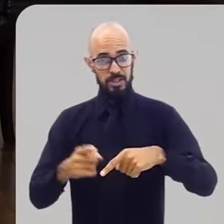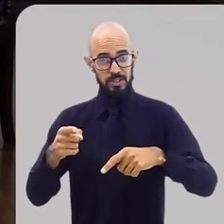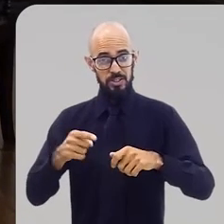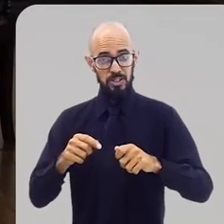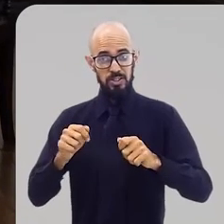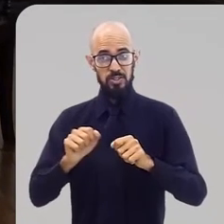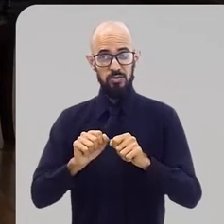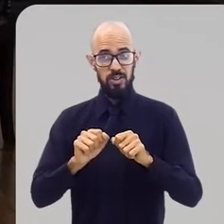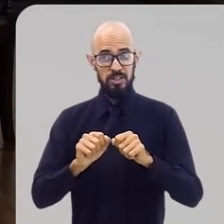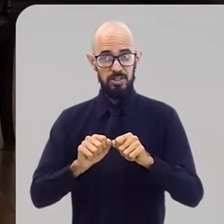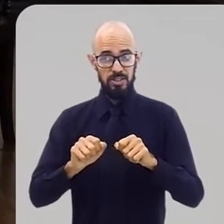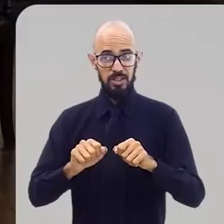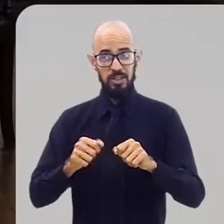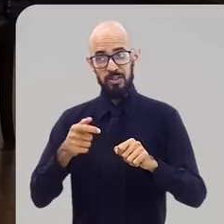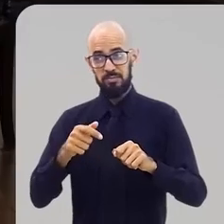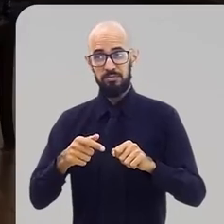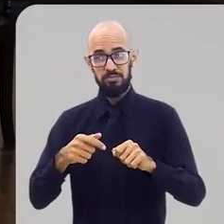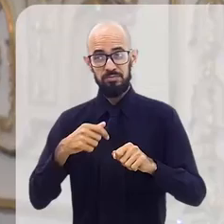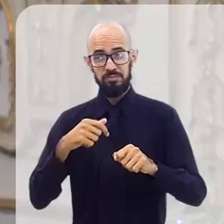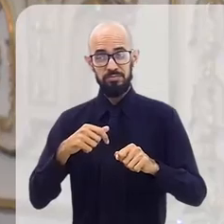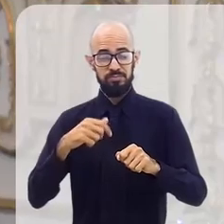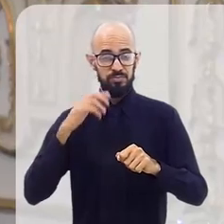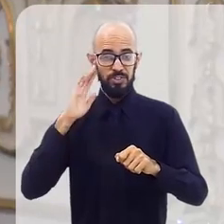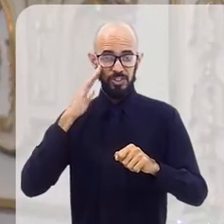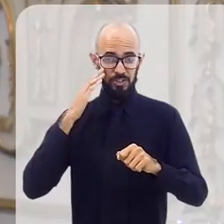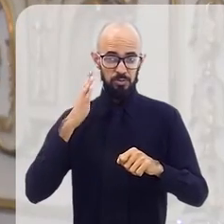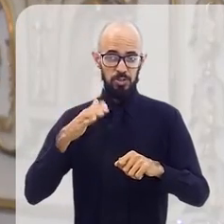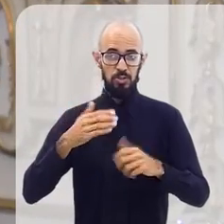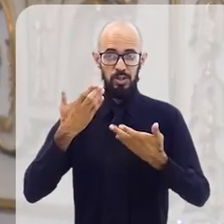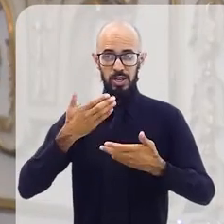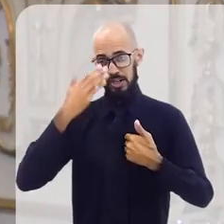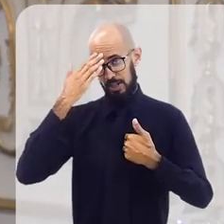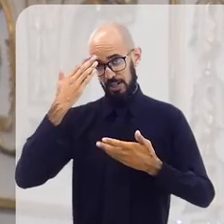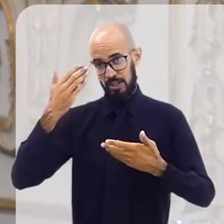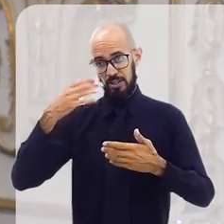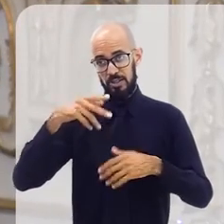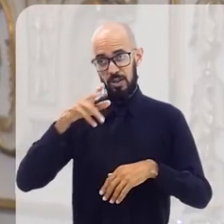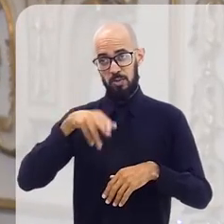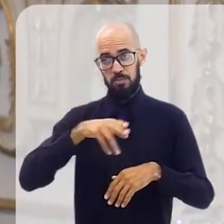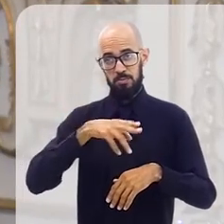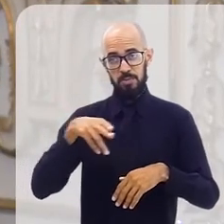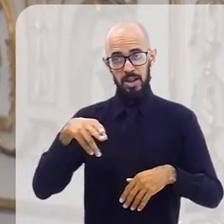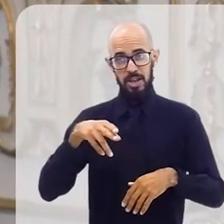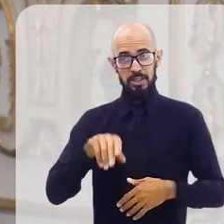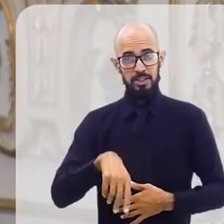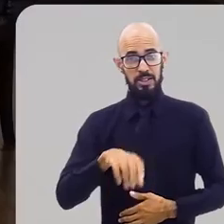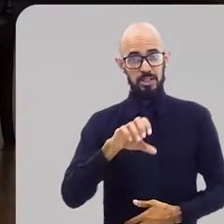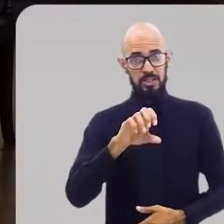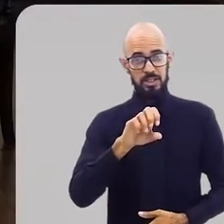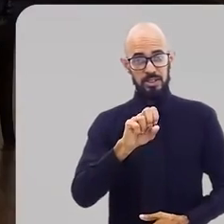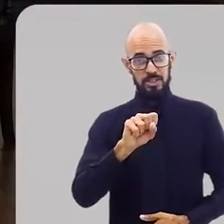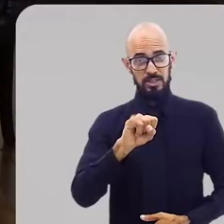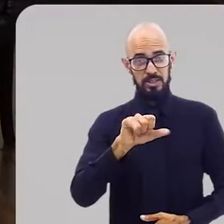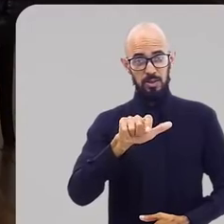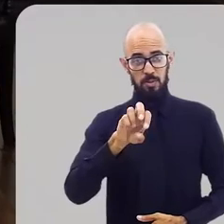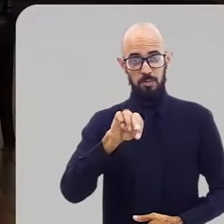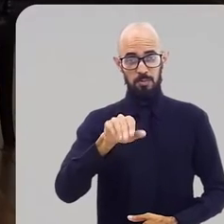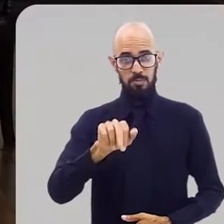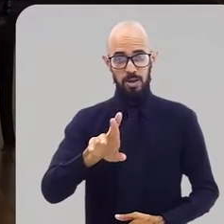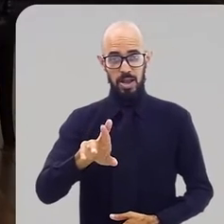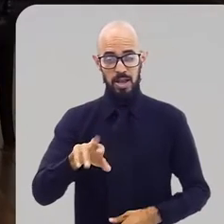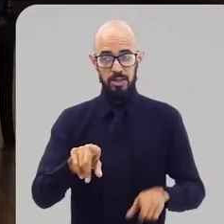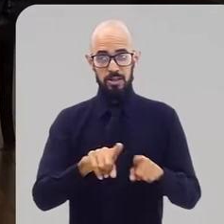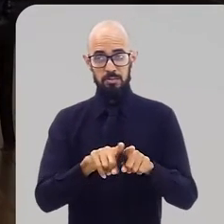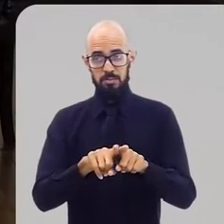e de poder fazer o seu caminho e eu queria agradecer o quadril marca nos permitiu